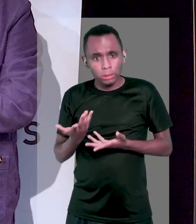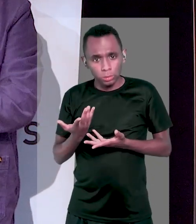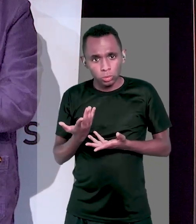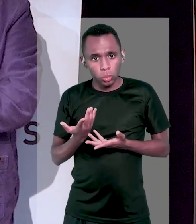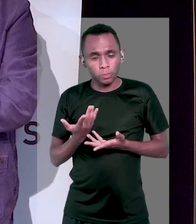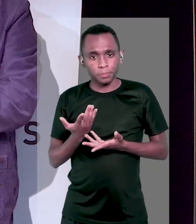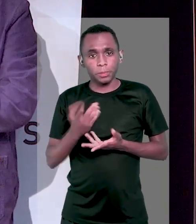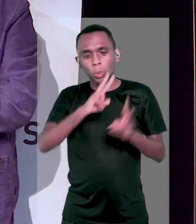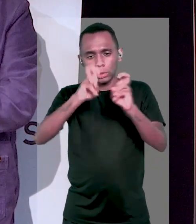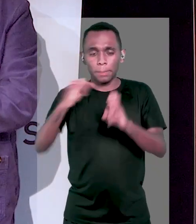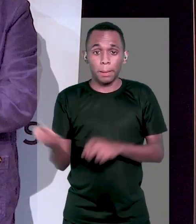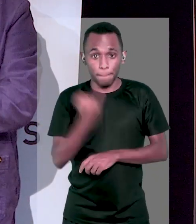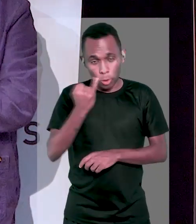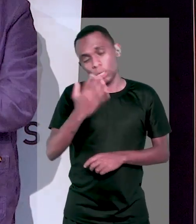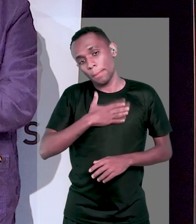cotidianamente.